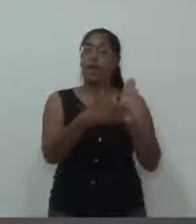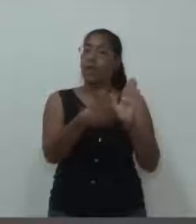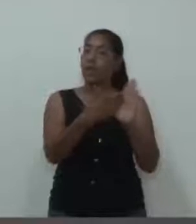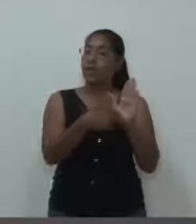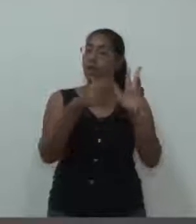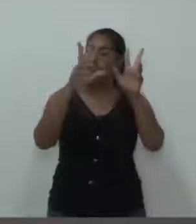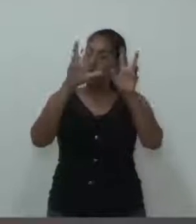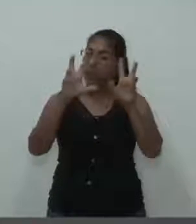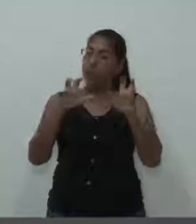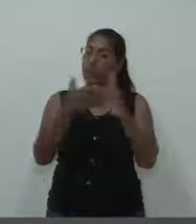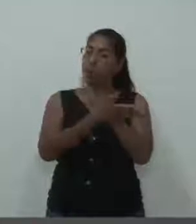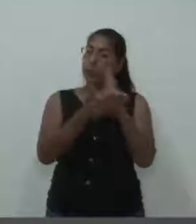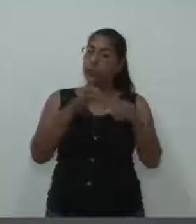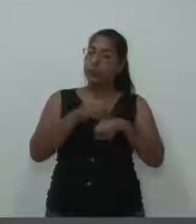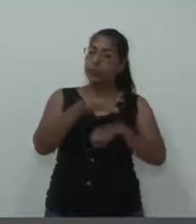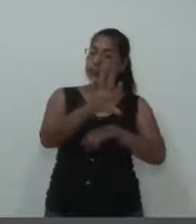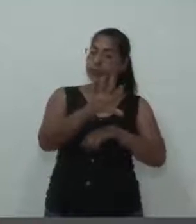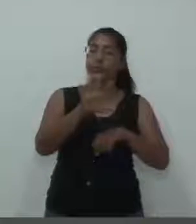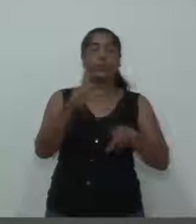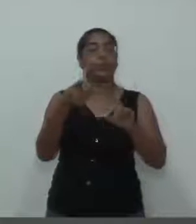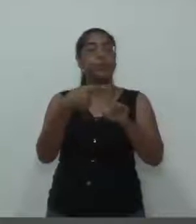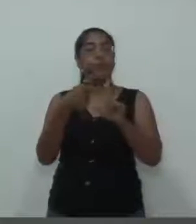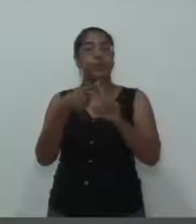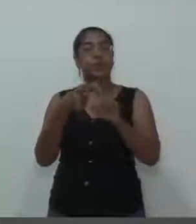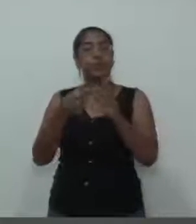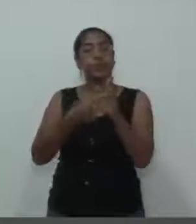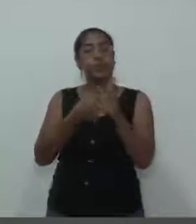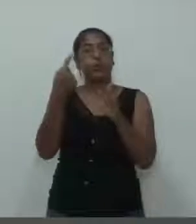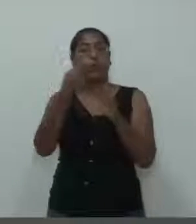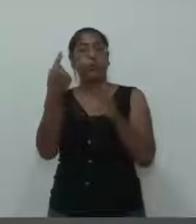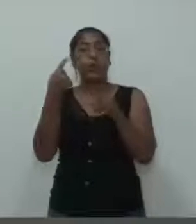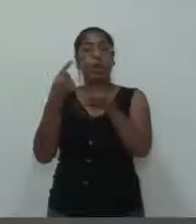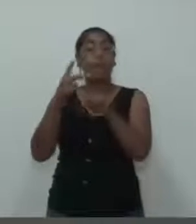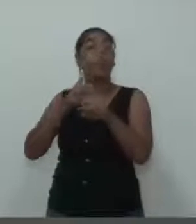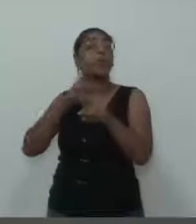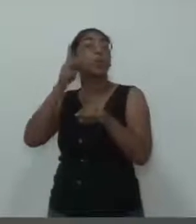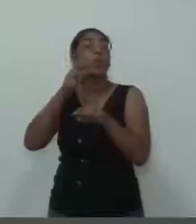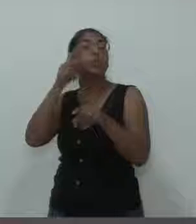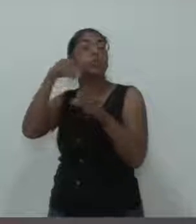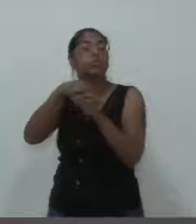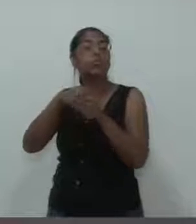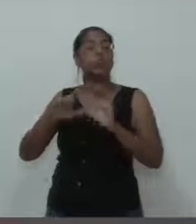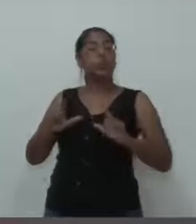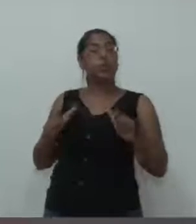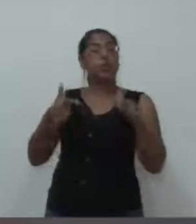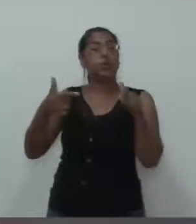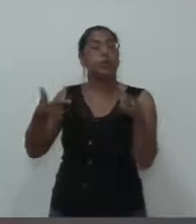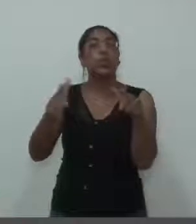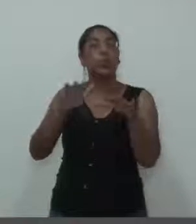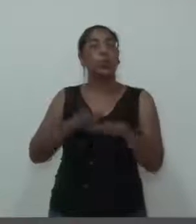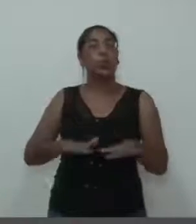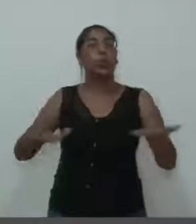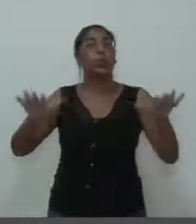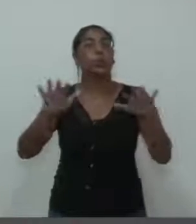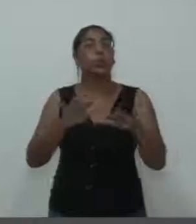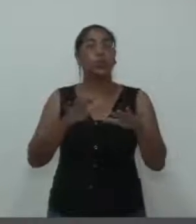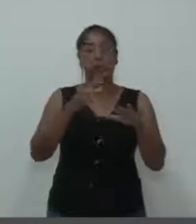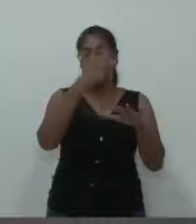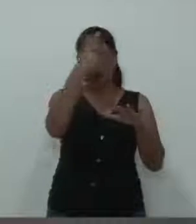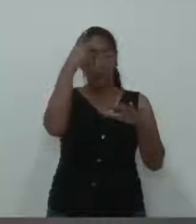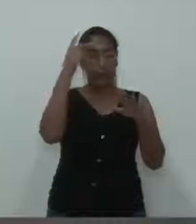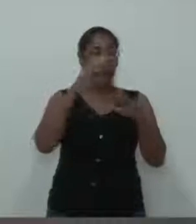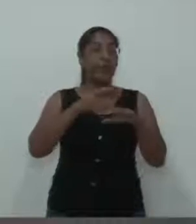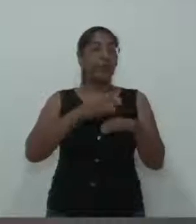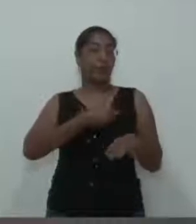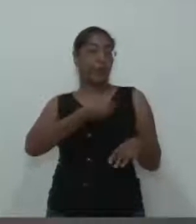claros. Primeiro, uma adequada política pública no campo econômico, social, fiscal, jurídico, de modo a assegurar o nível de vida compatível.